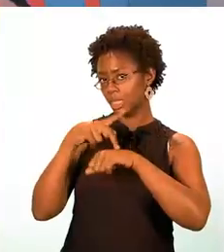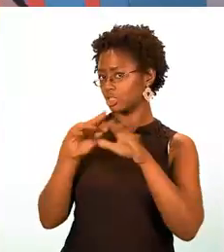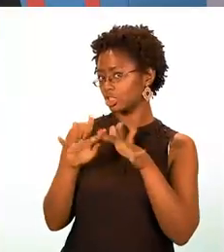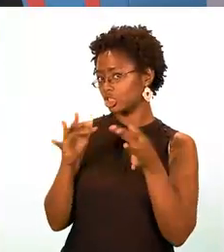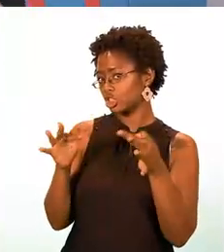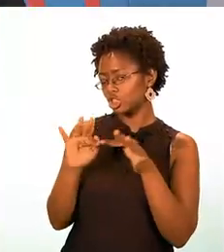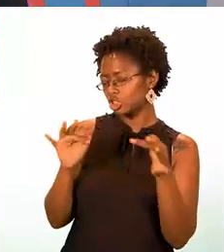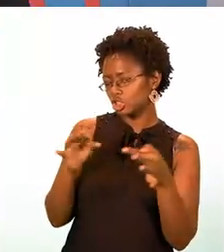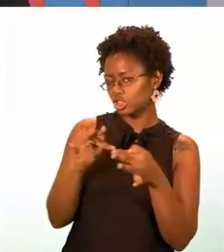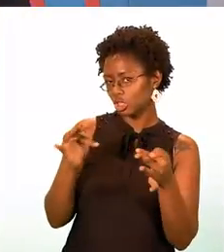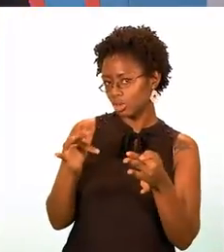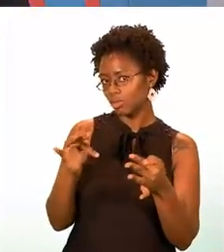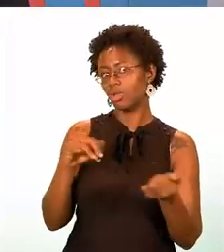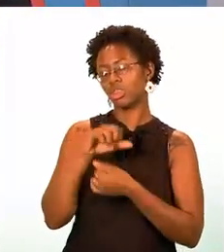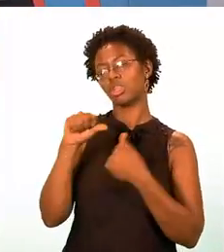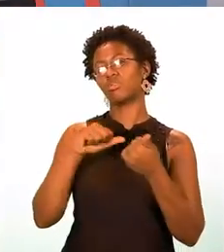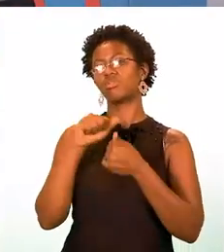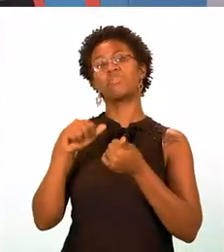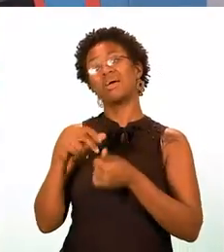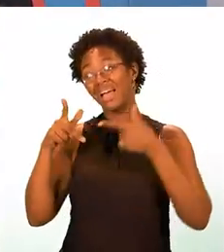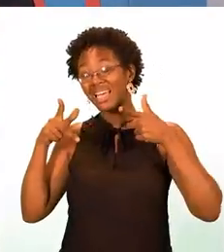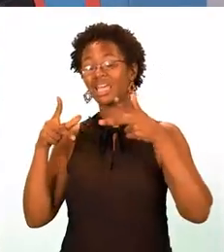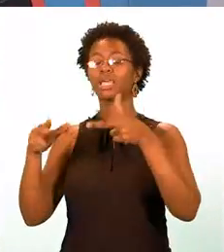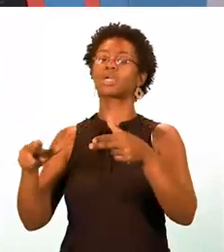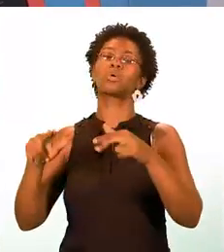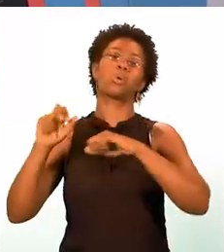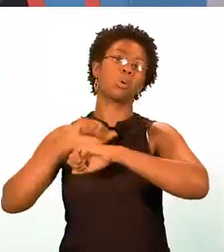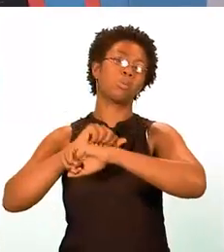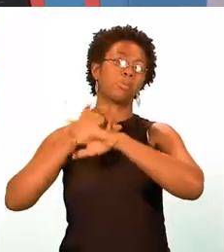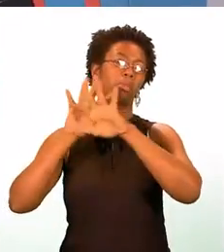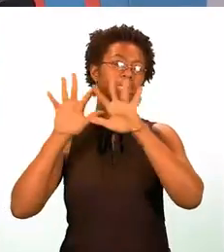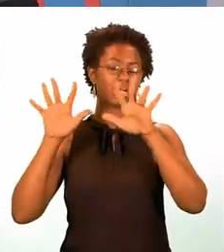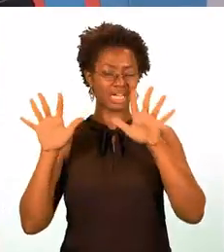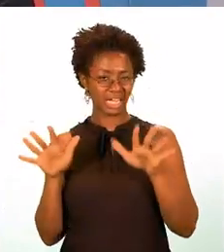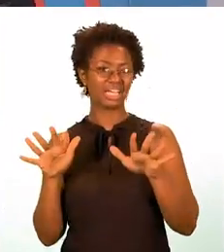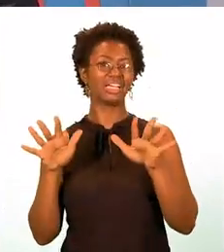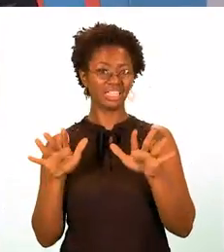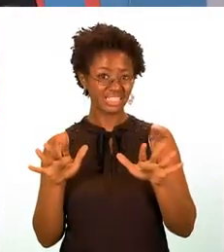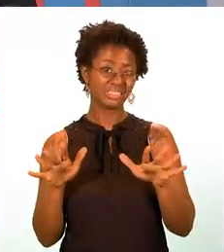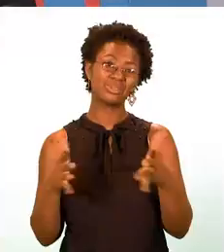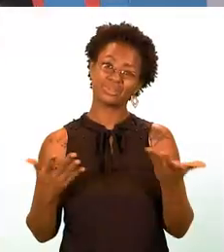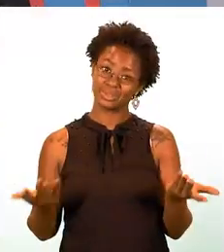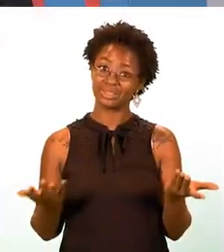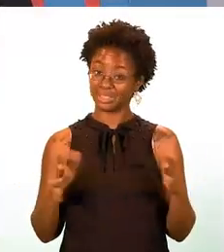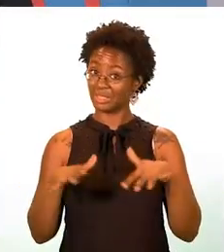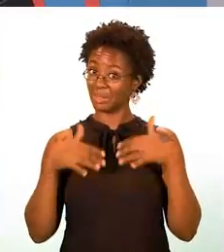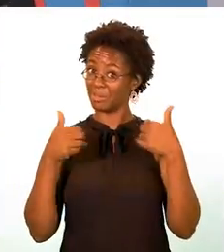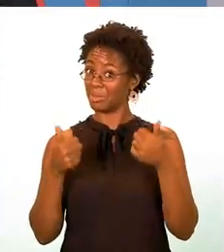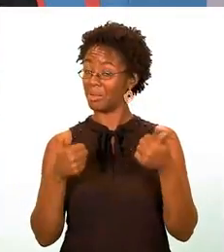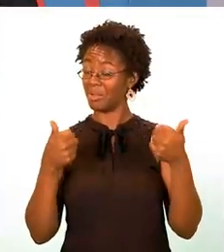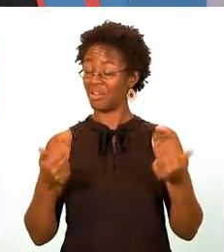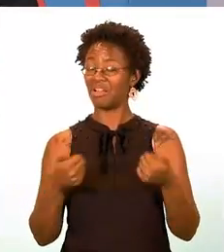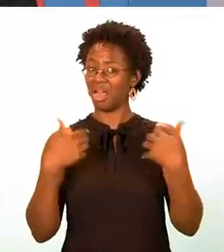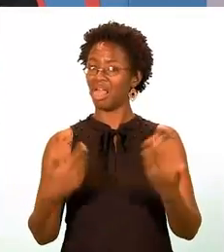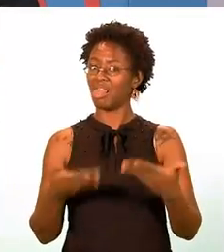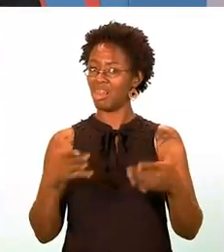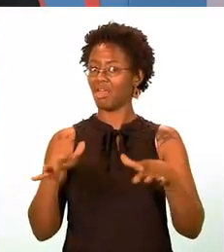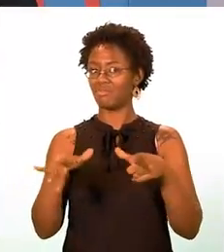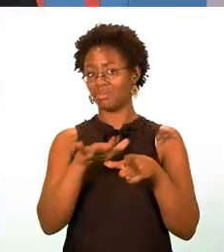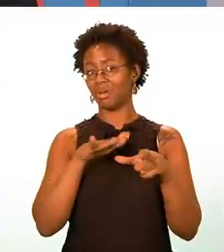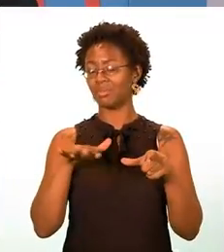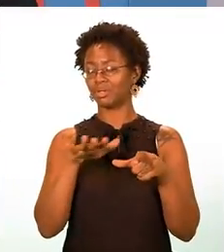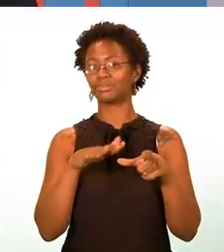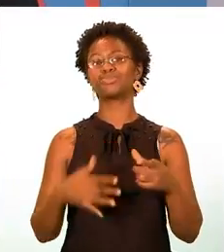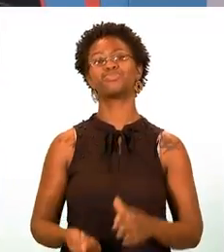encontradas nas camadas mais superficiais, em tão brilhantes quanto aquelas que danificam irreversivelmente o